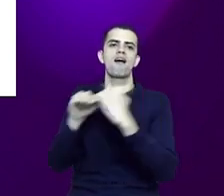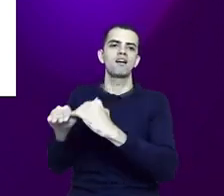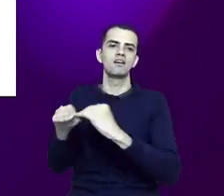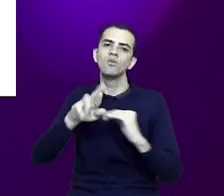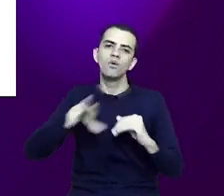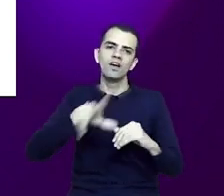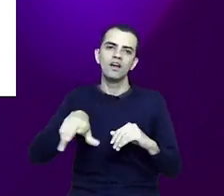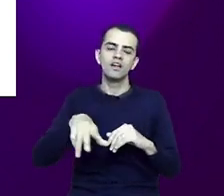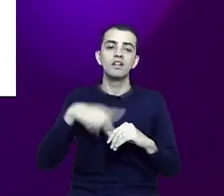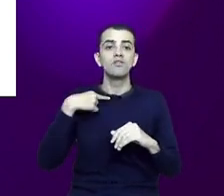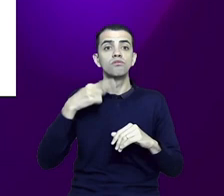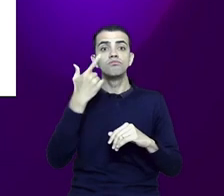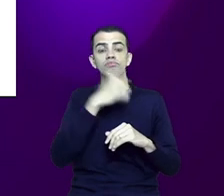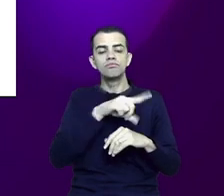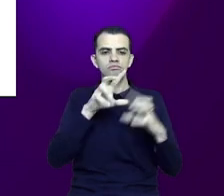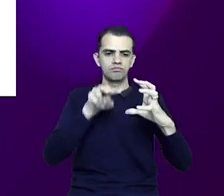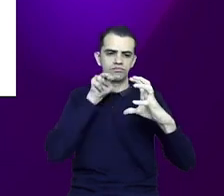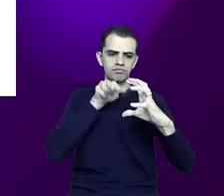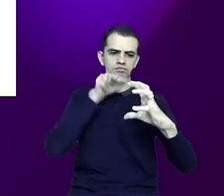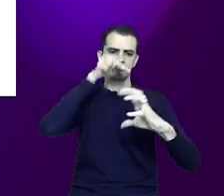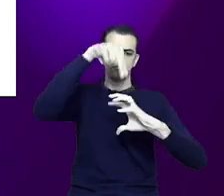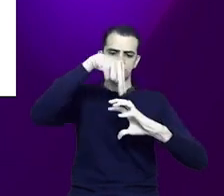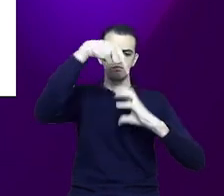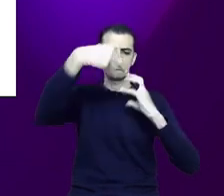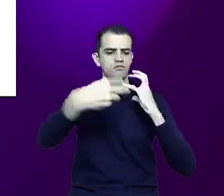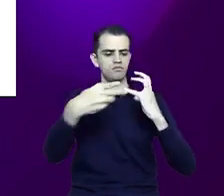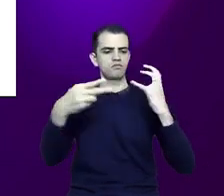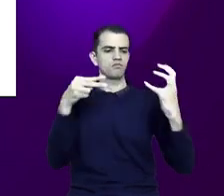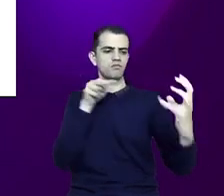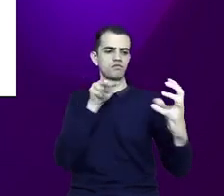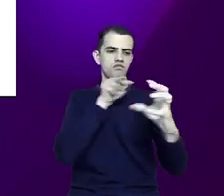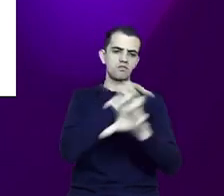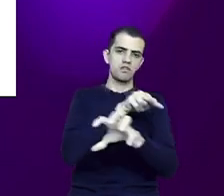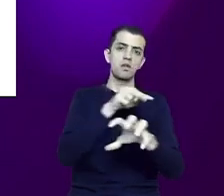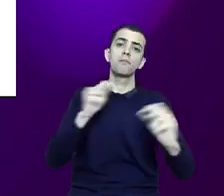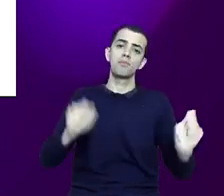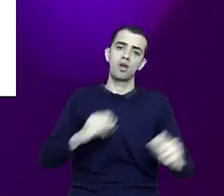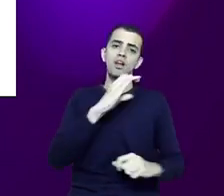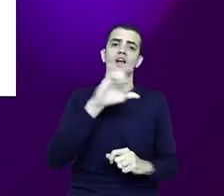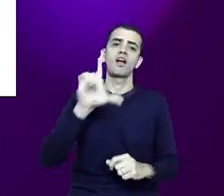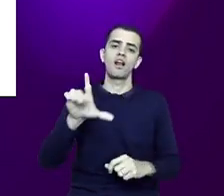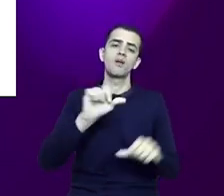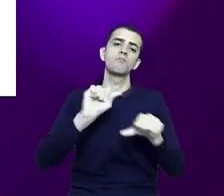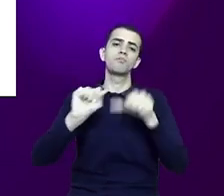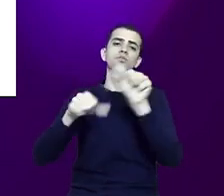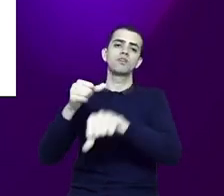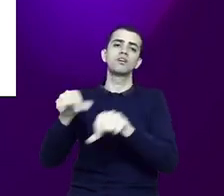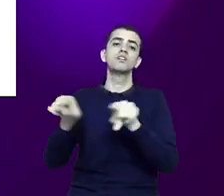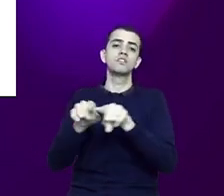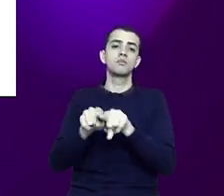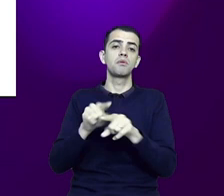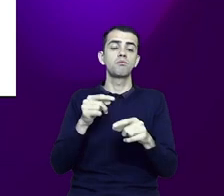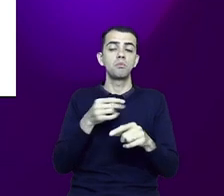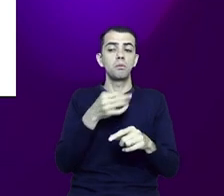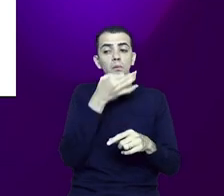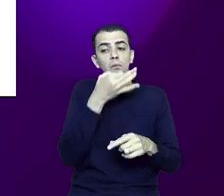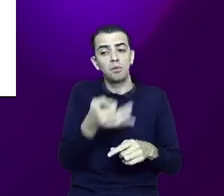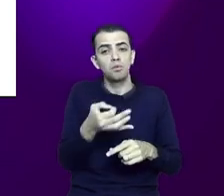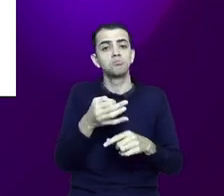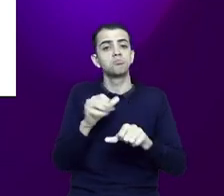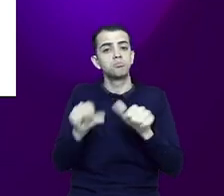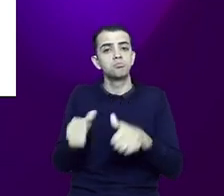por planos diferentes pode mudar, assim, tanto sua classificação e a proposta terapêutica, né? Uma fratura, às vezes, a via de